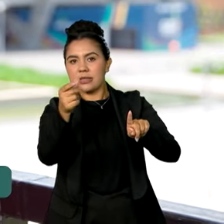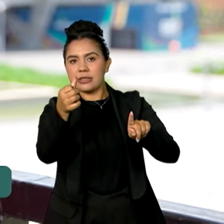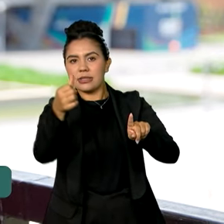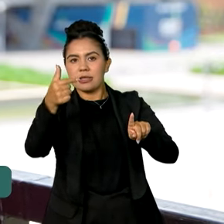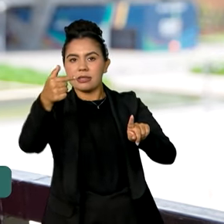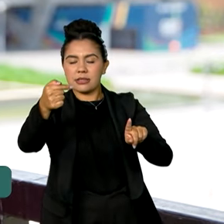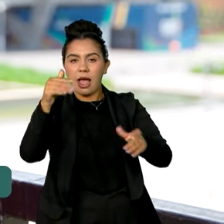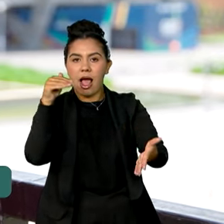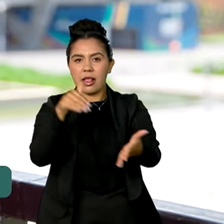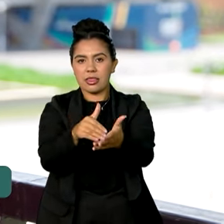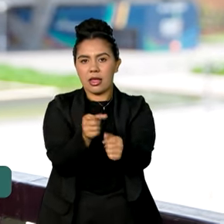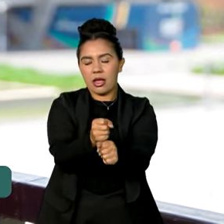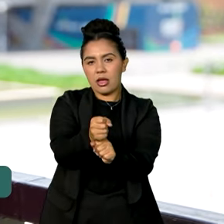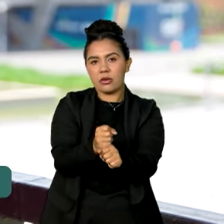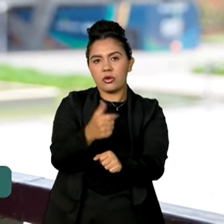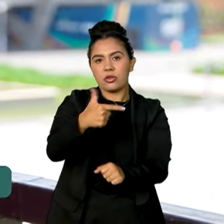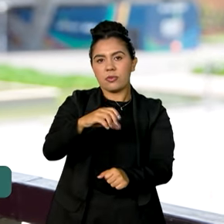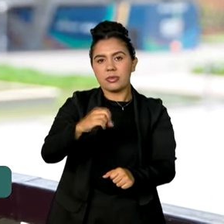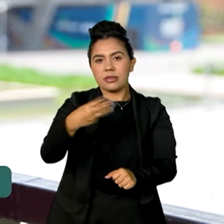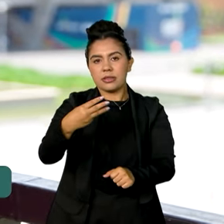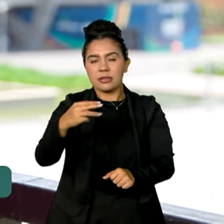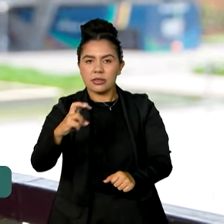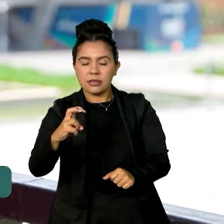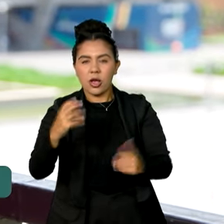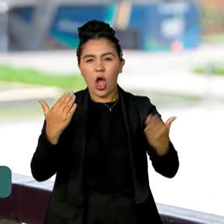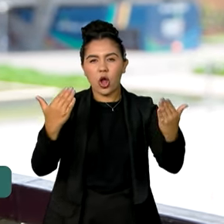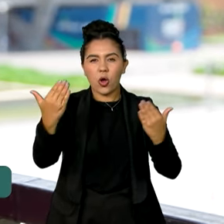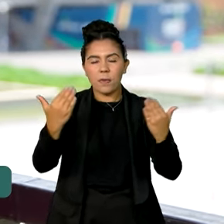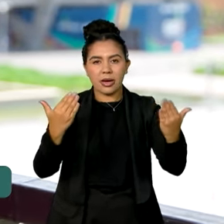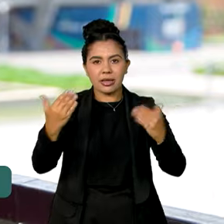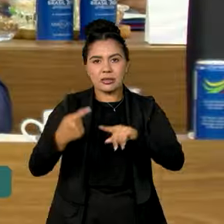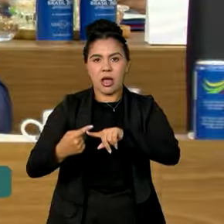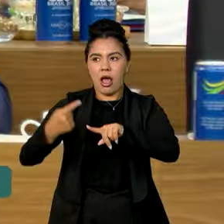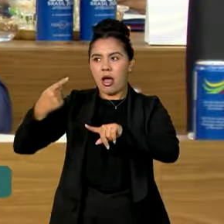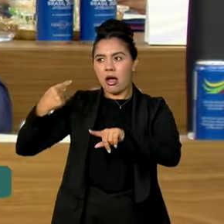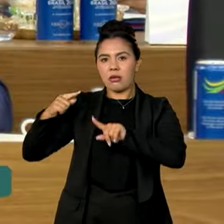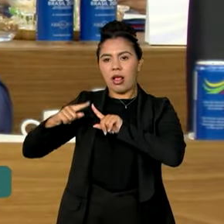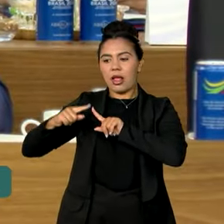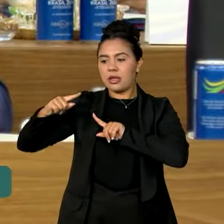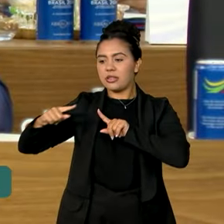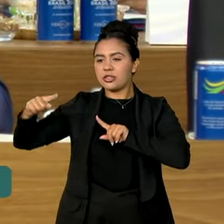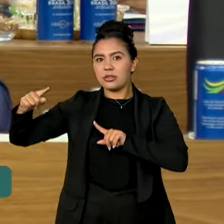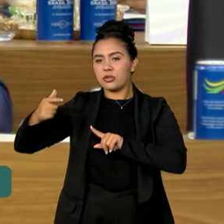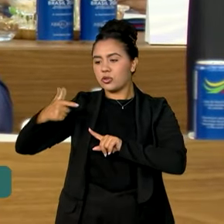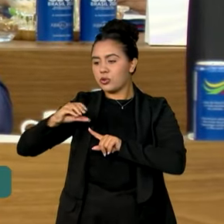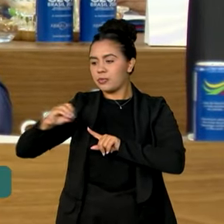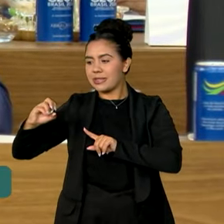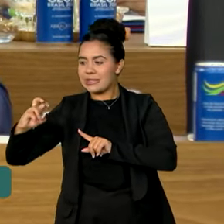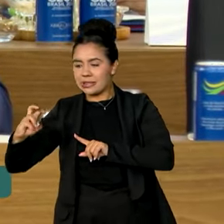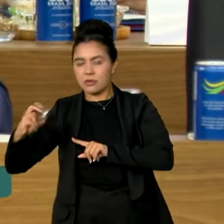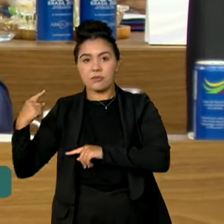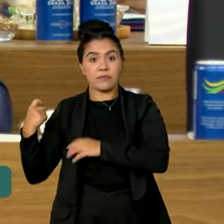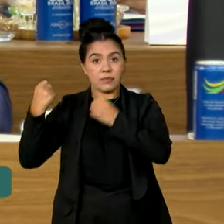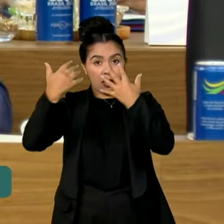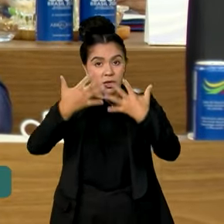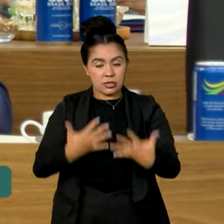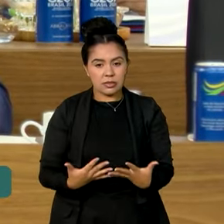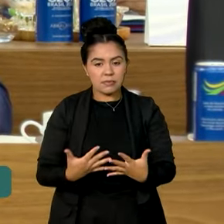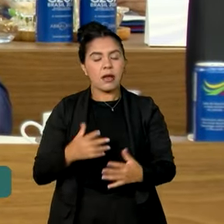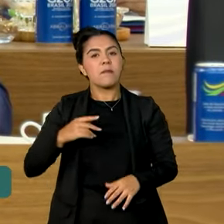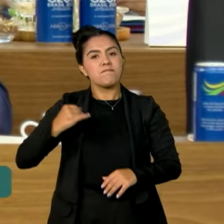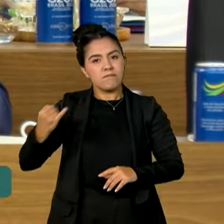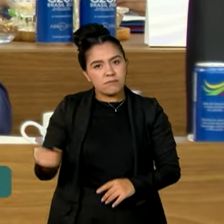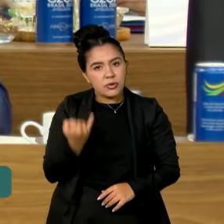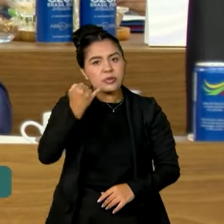67% em 2035, comparado aos índices de 2005. É fundamental que as novas